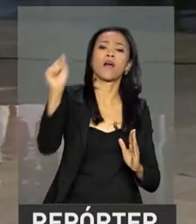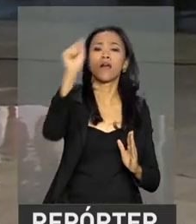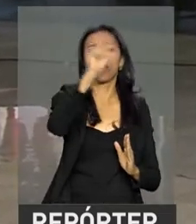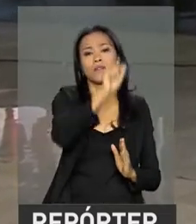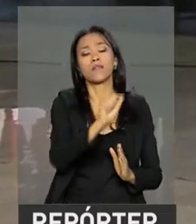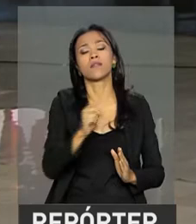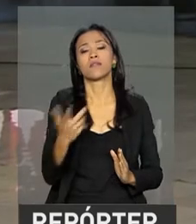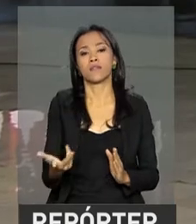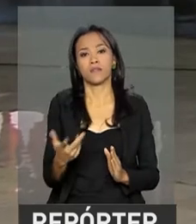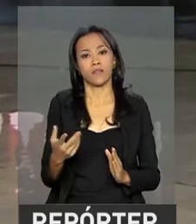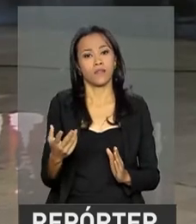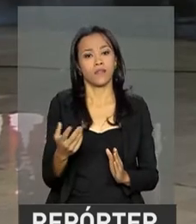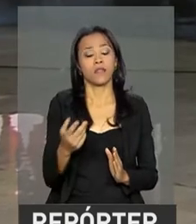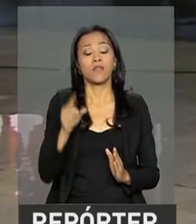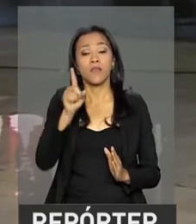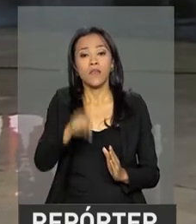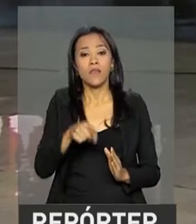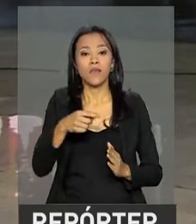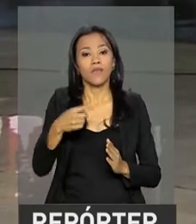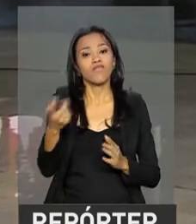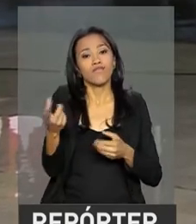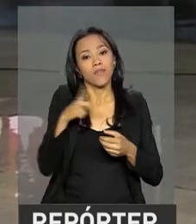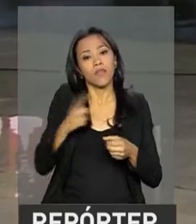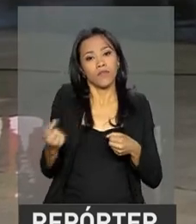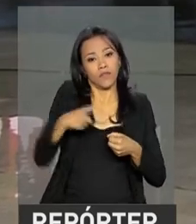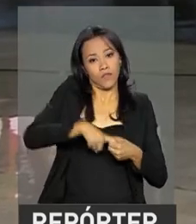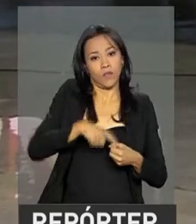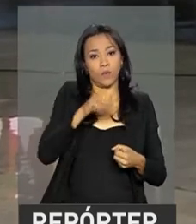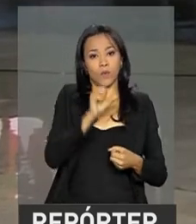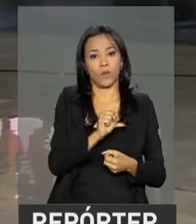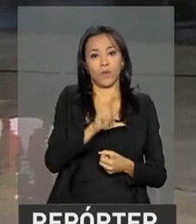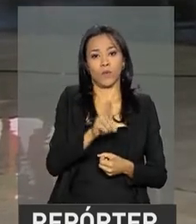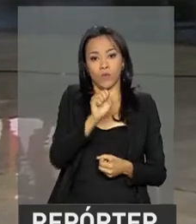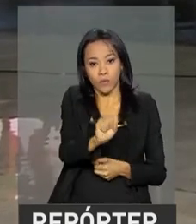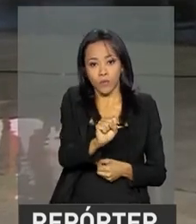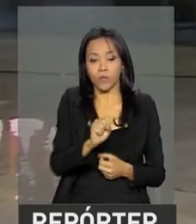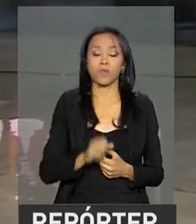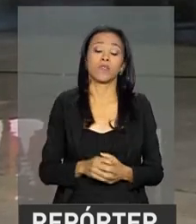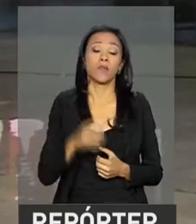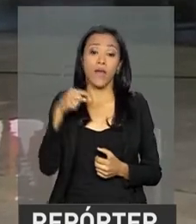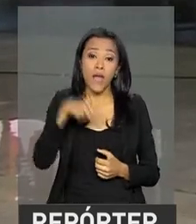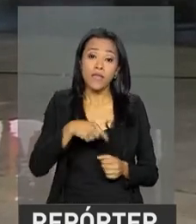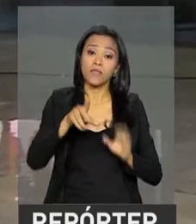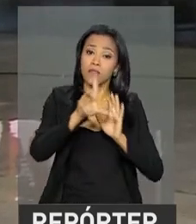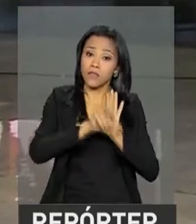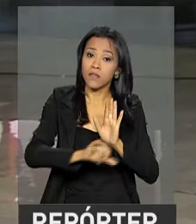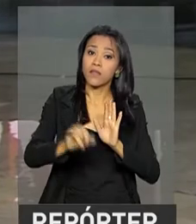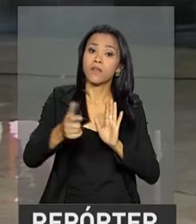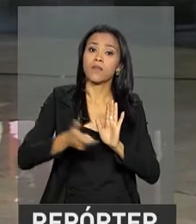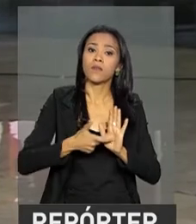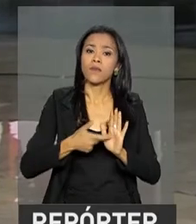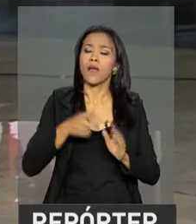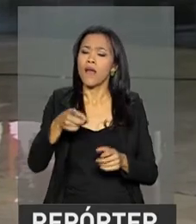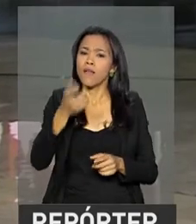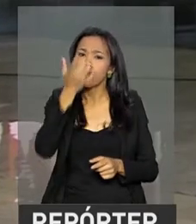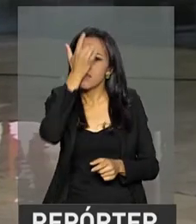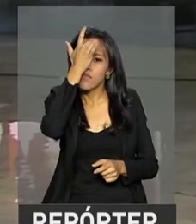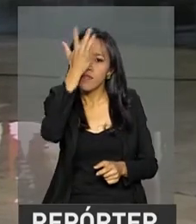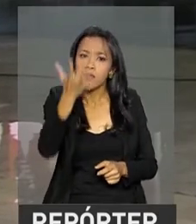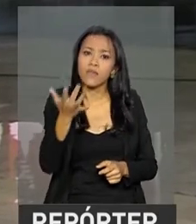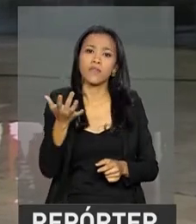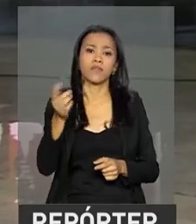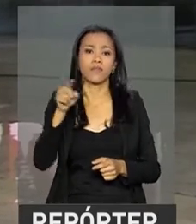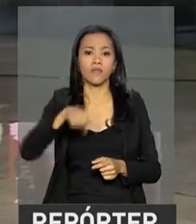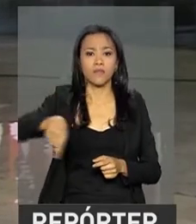fins lucrativos que atendem pelo SUS, o Pró Santas Casas. A medida fortalece o financiamento do setor